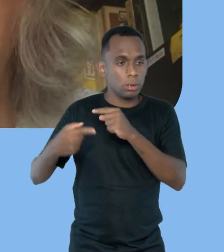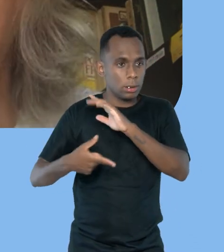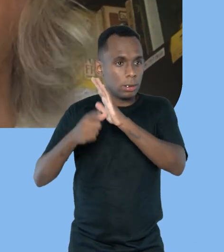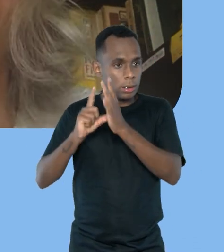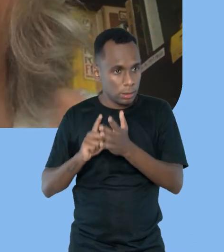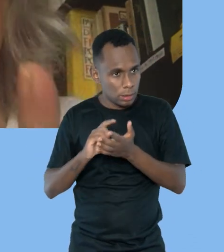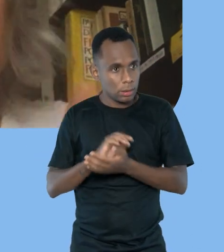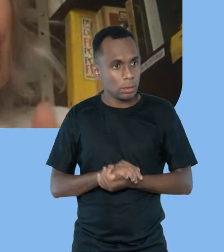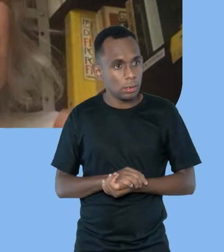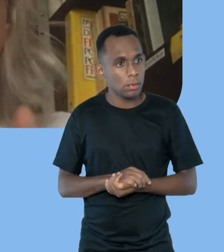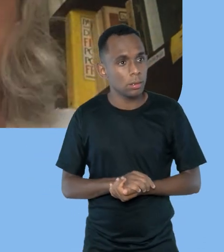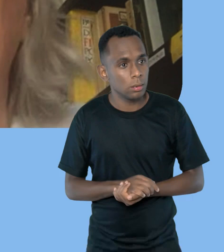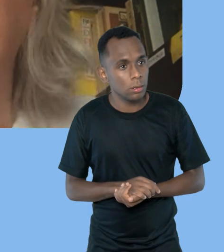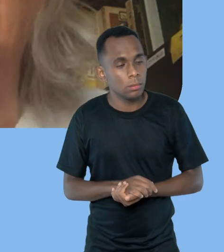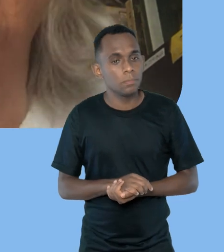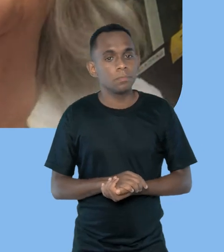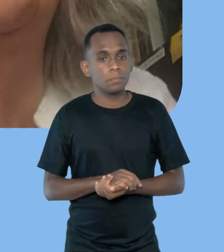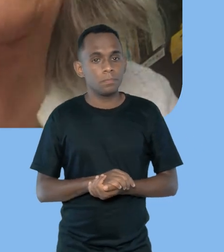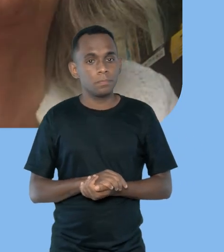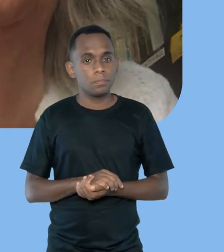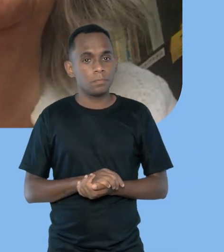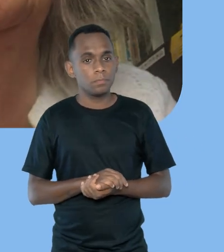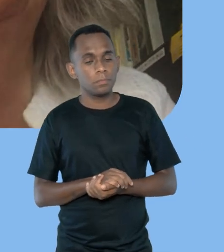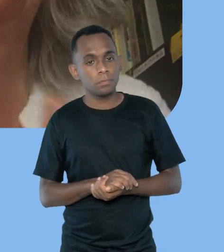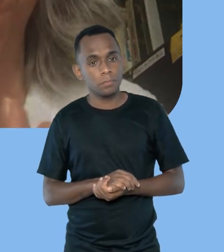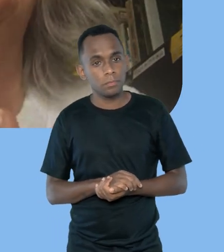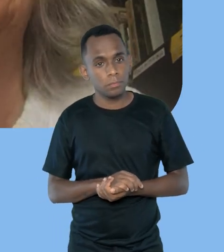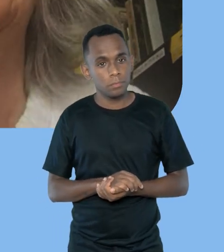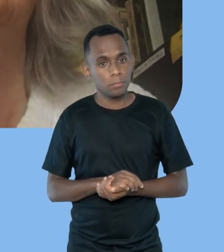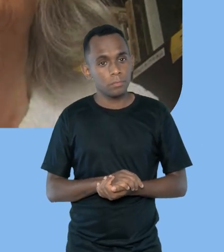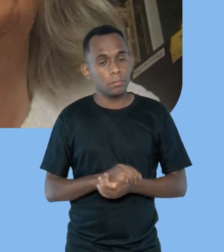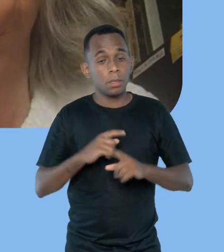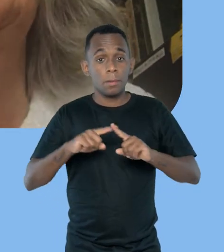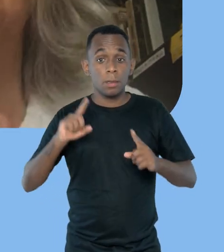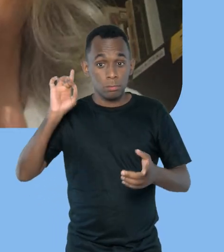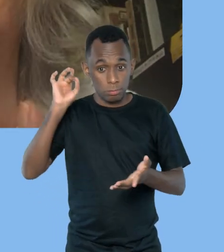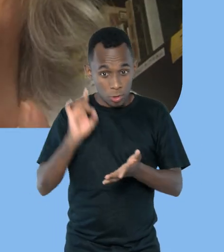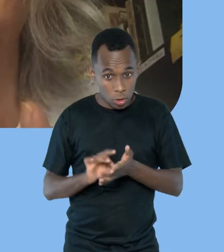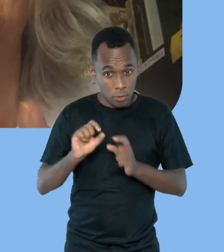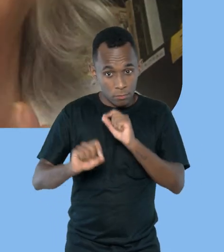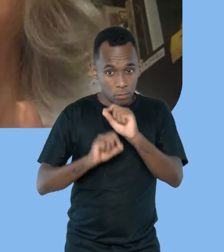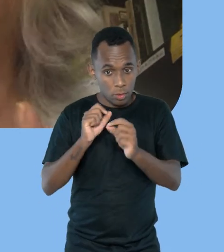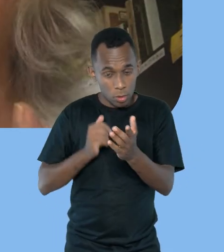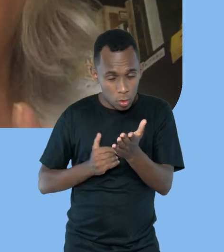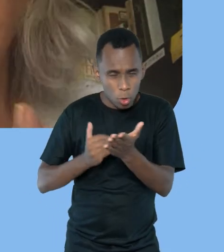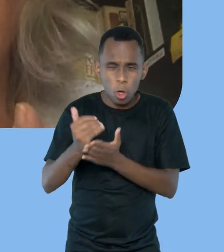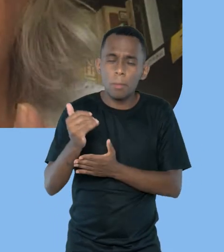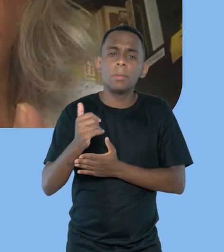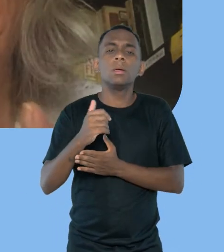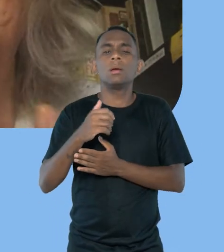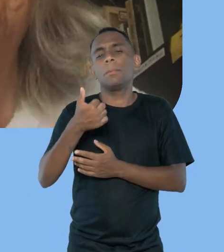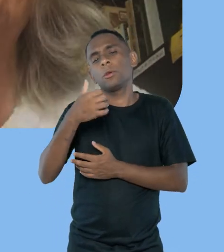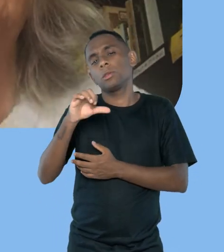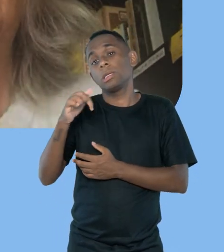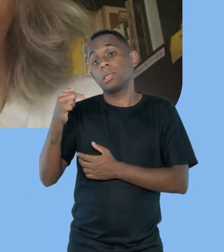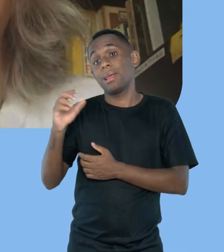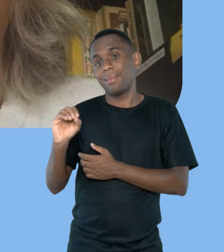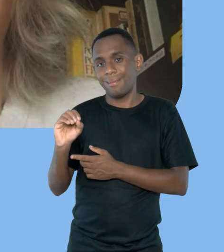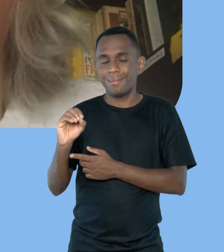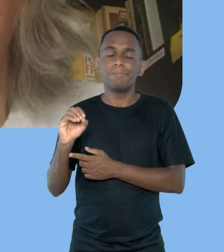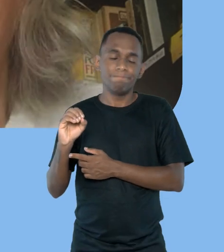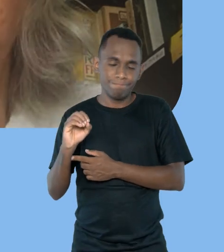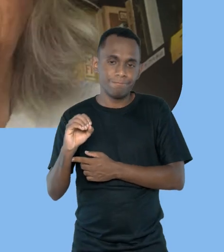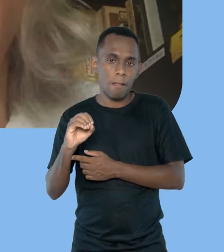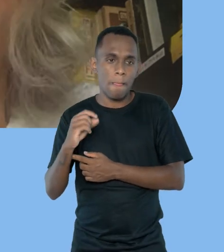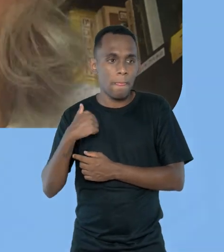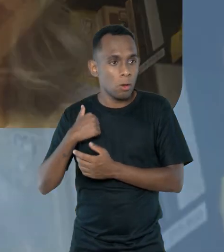serem... analistas, professores das universidades do Brasil. Na verdade, eu iniciei na década de 70. E